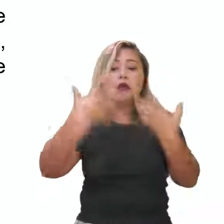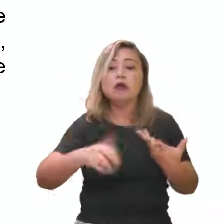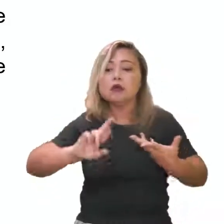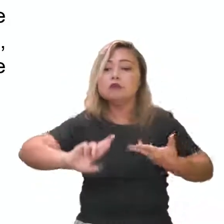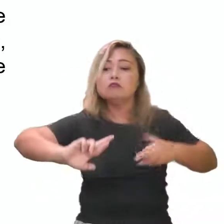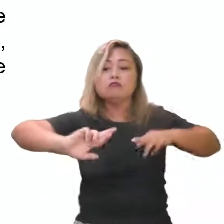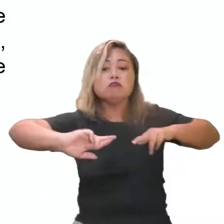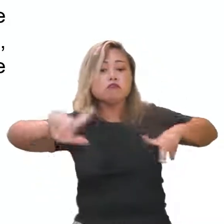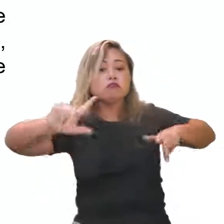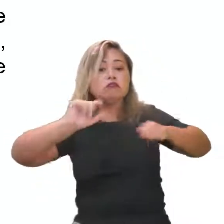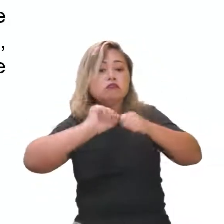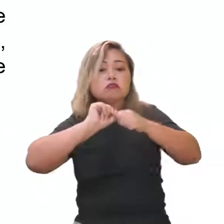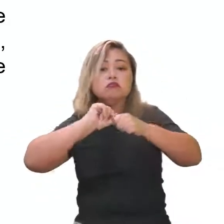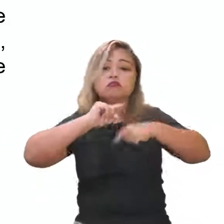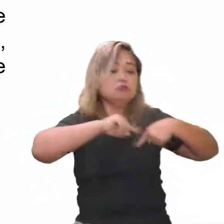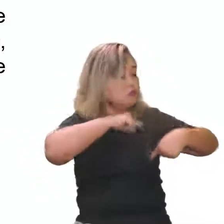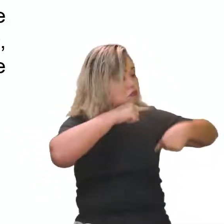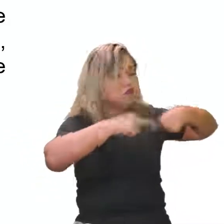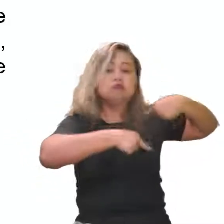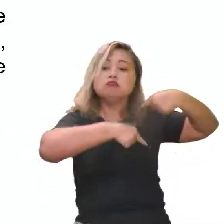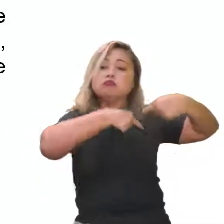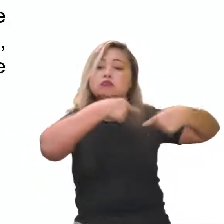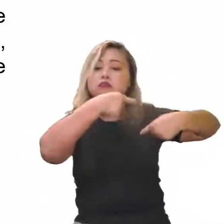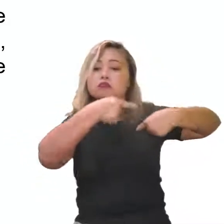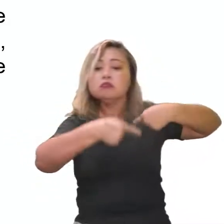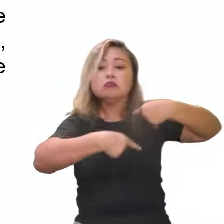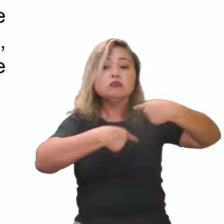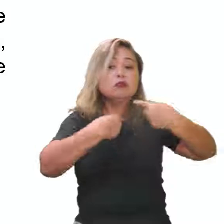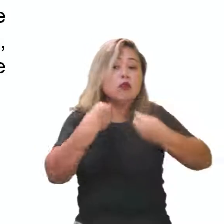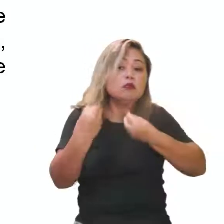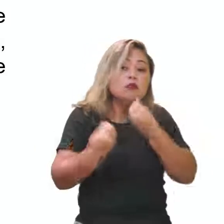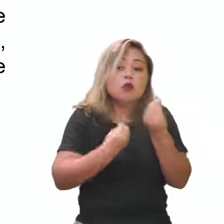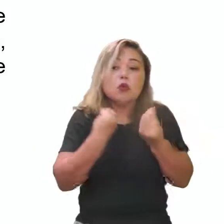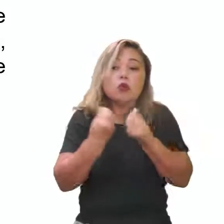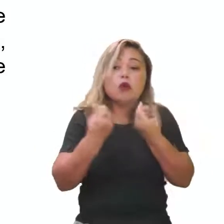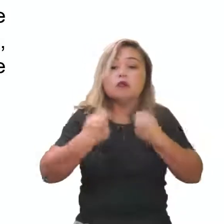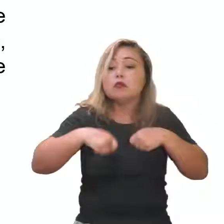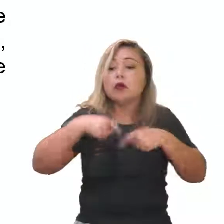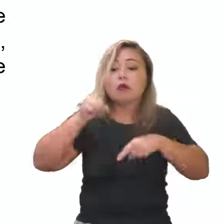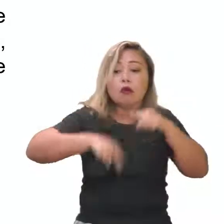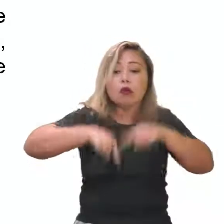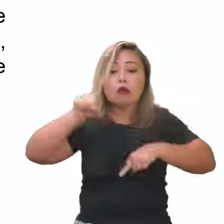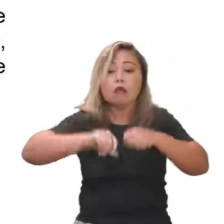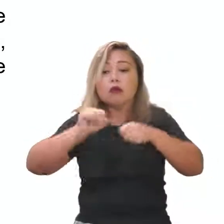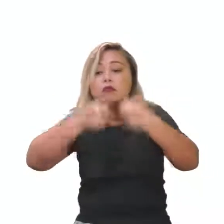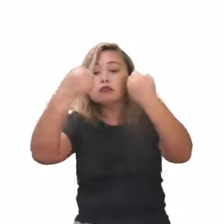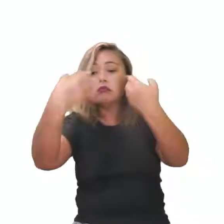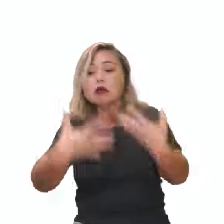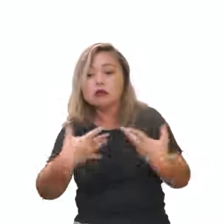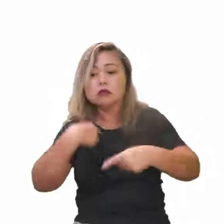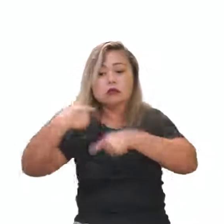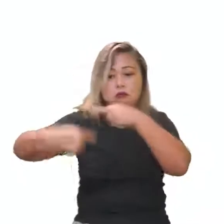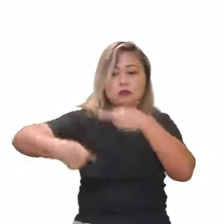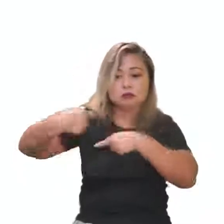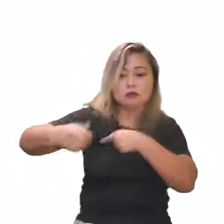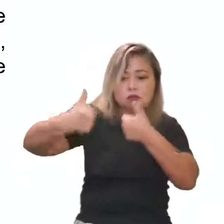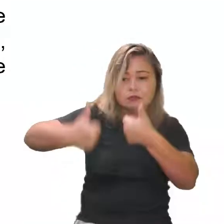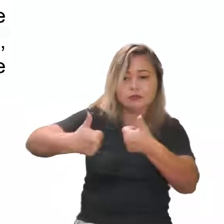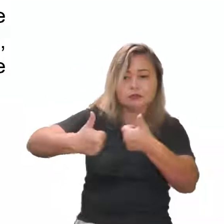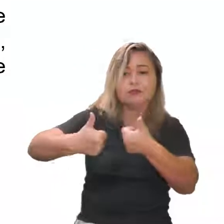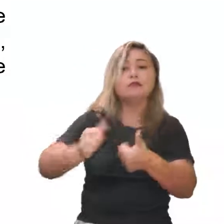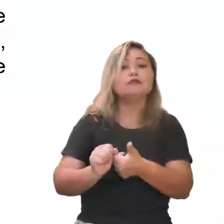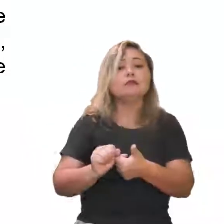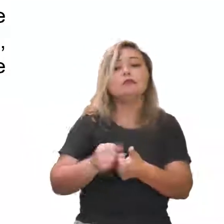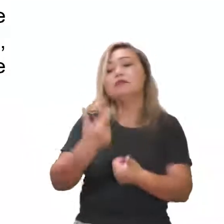essas diferenças que aconteciam gradativamente e ele não sabia, não tinha ferramentas necessárias para poder explicar todo esse processo. Tá bom,